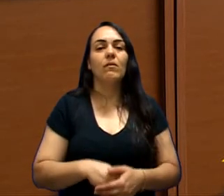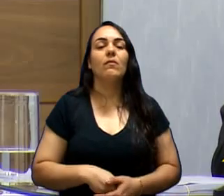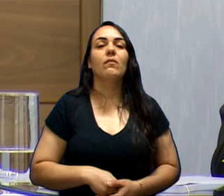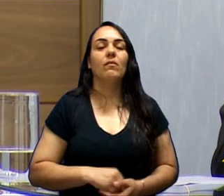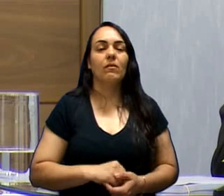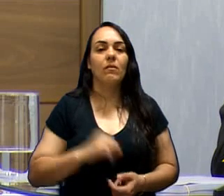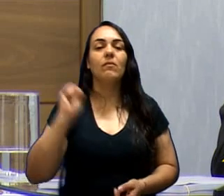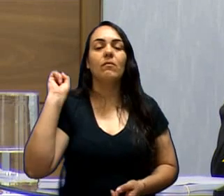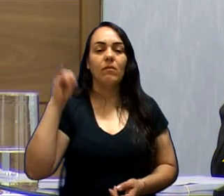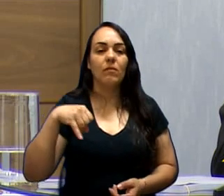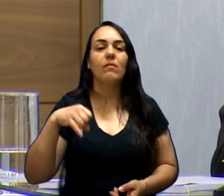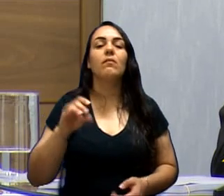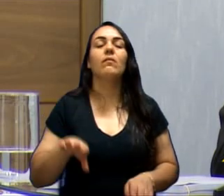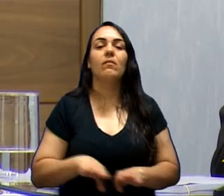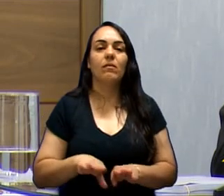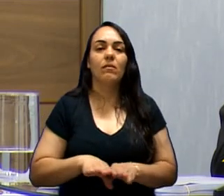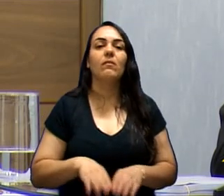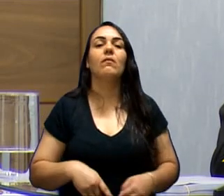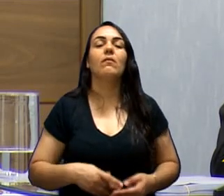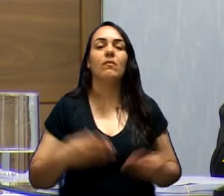sim, o encaminhamento, eu voto sim.